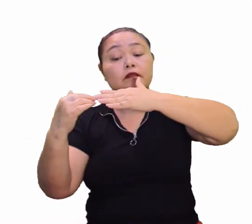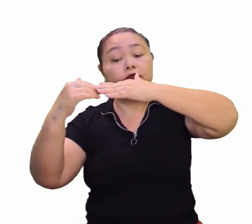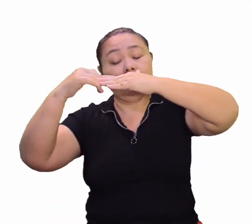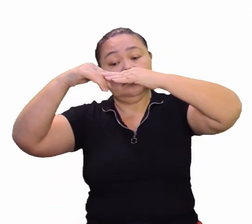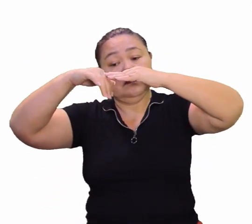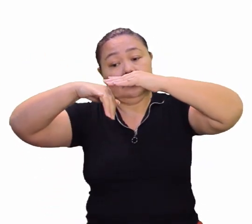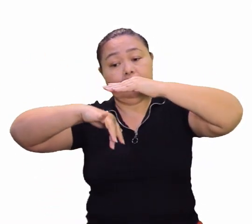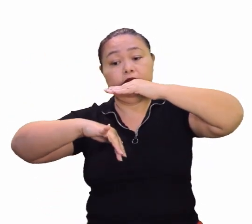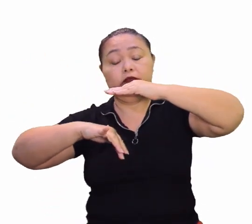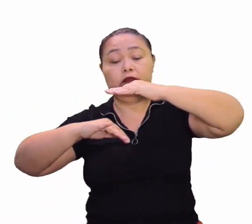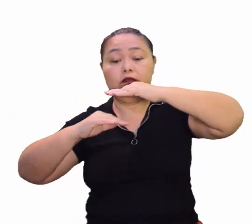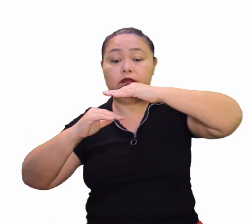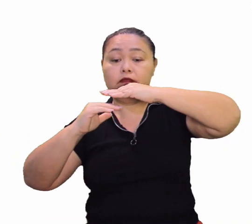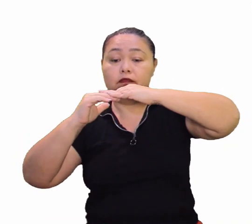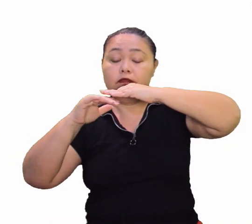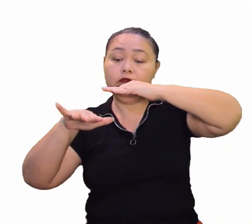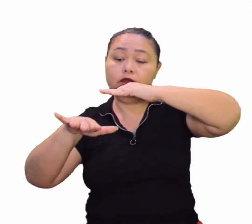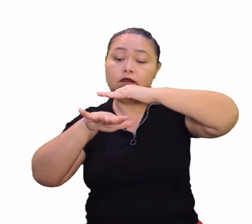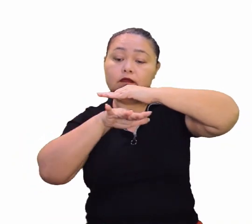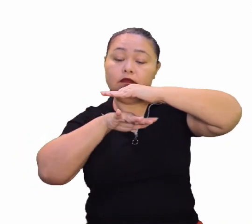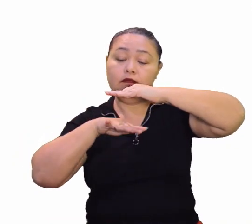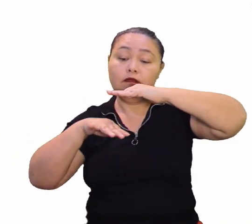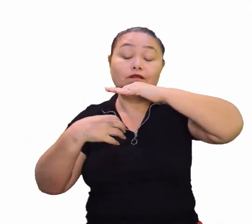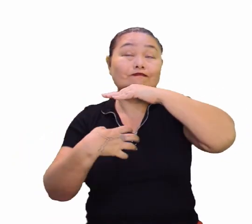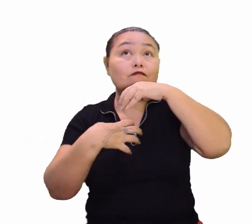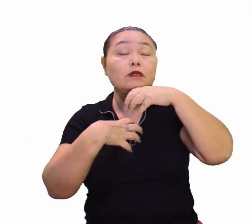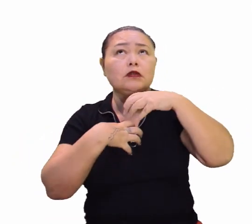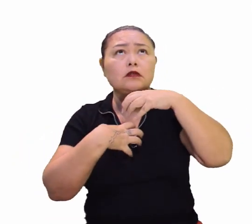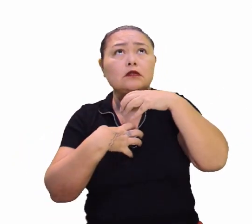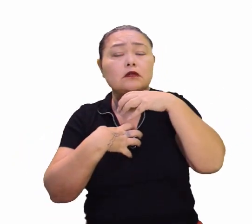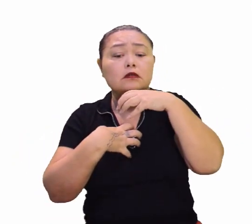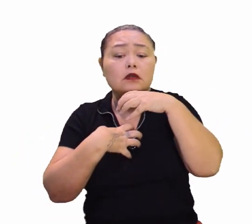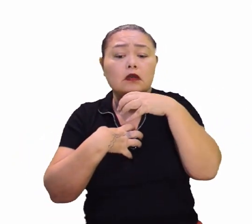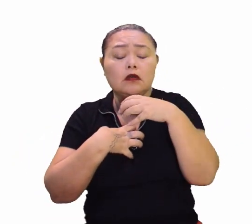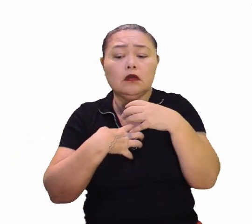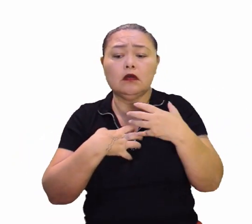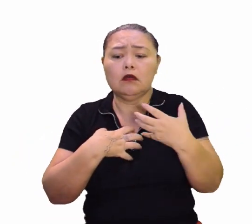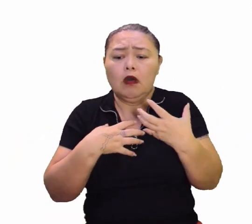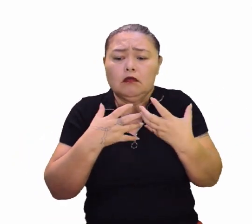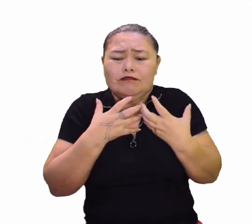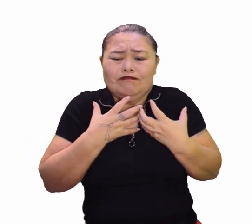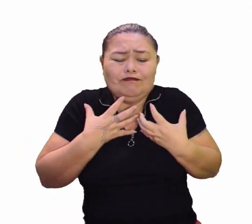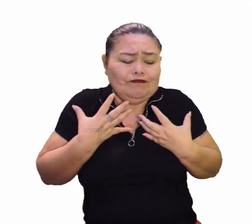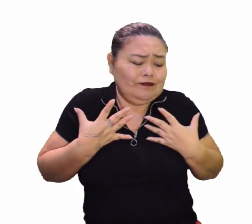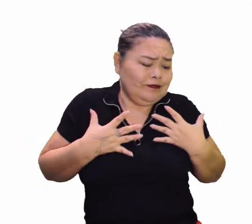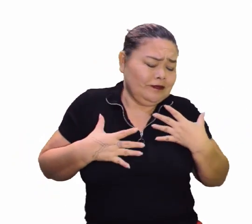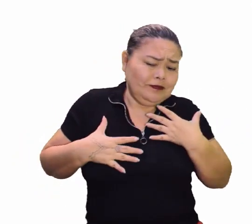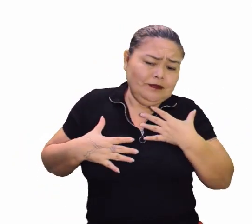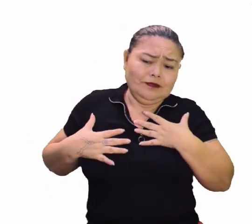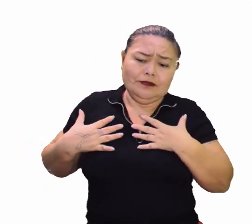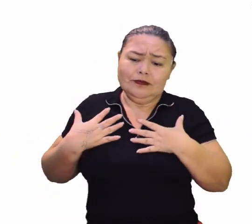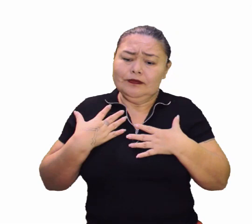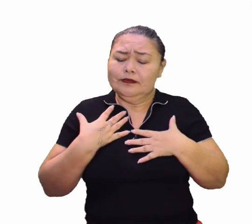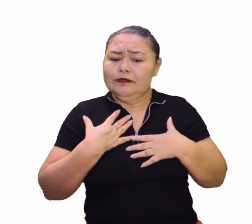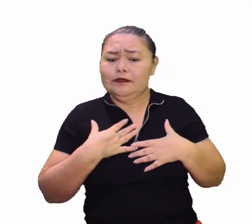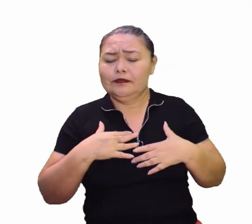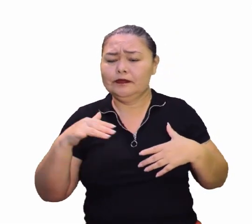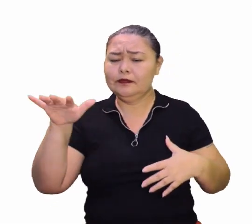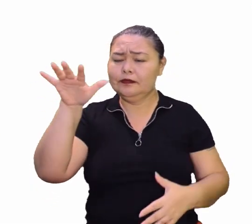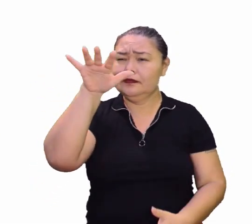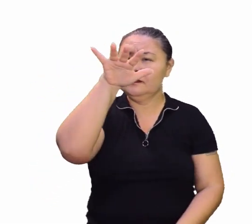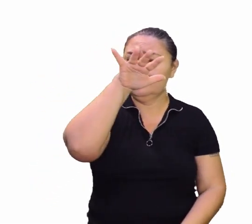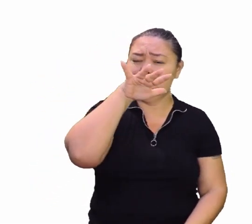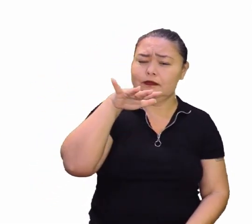acontecer? Vai ficar com uma sensação aí de abafado. Você vai observar